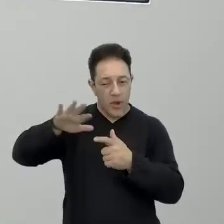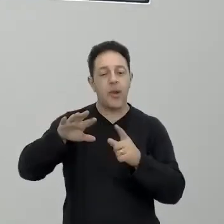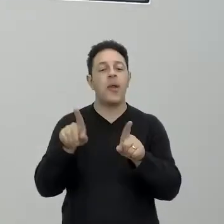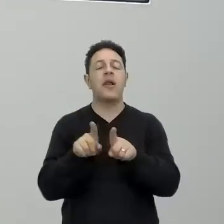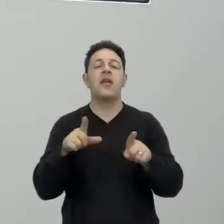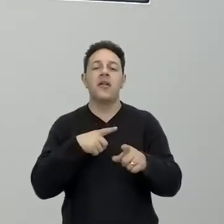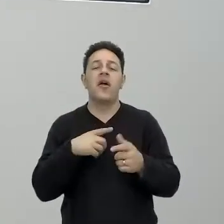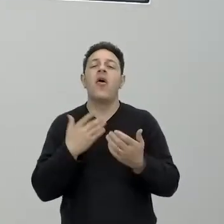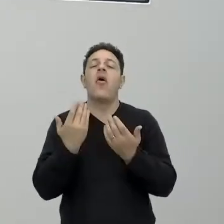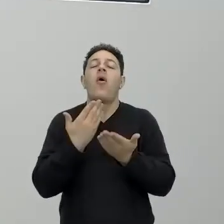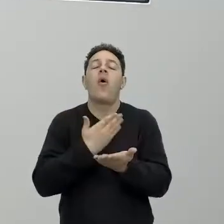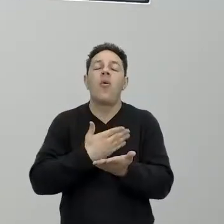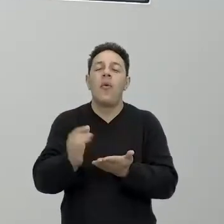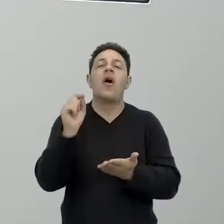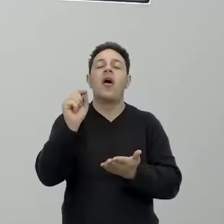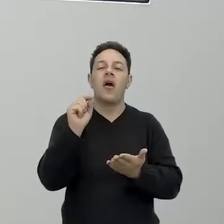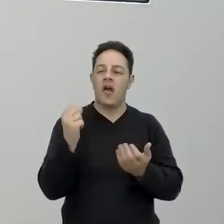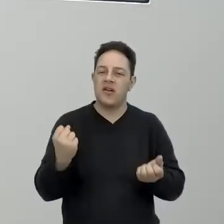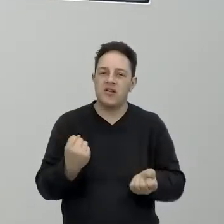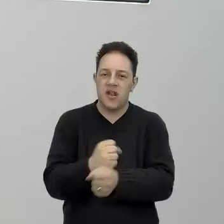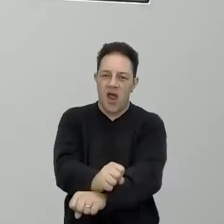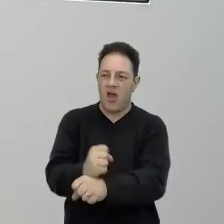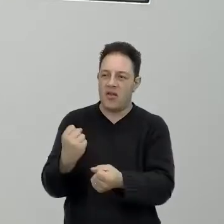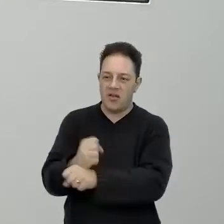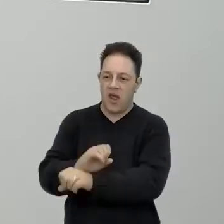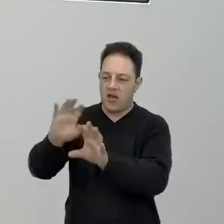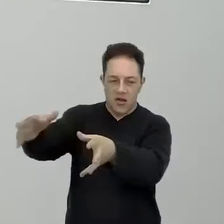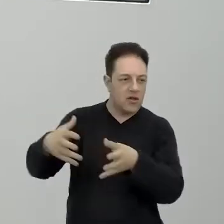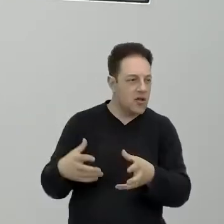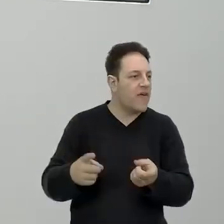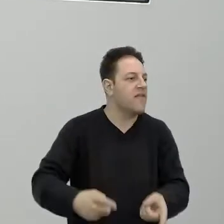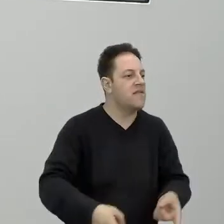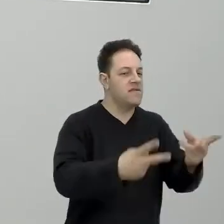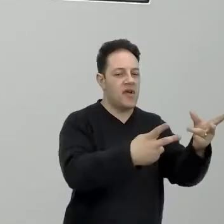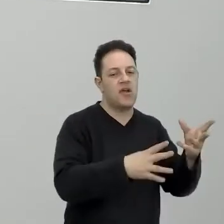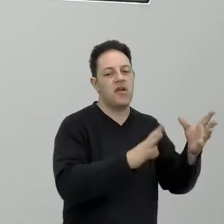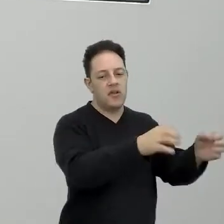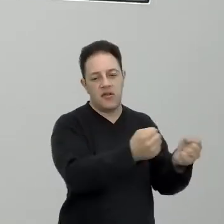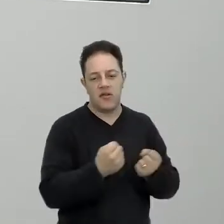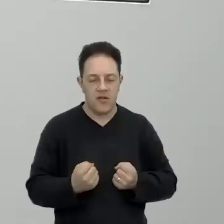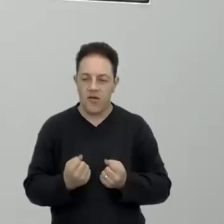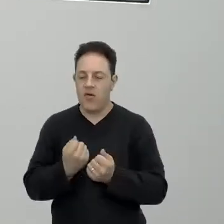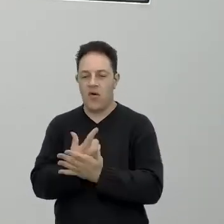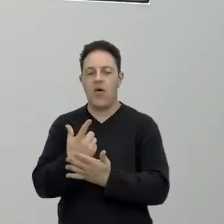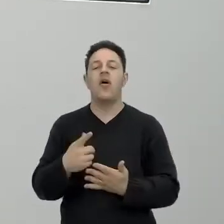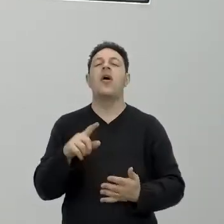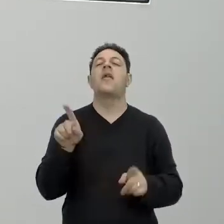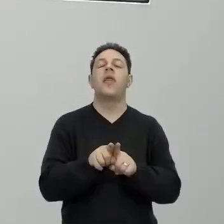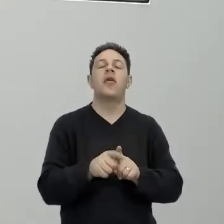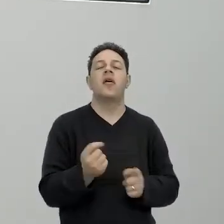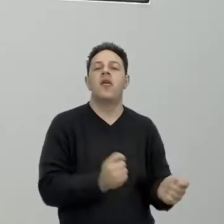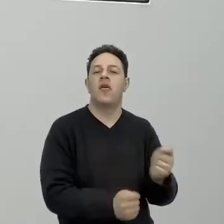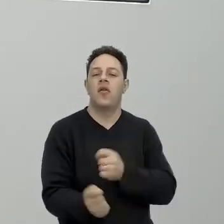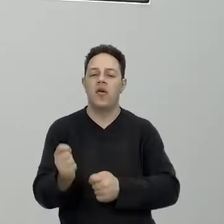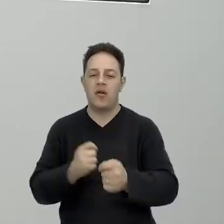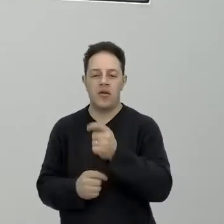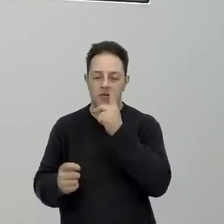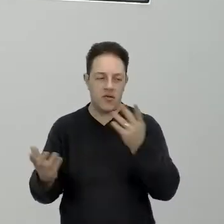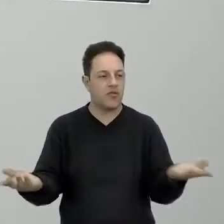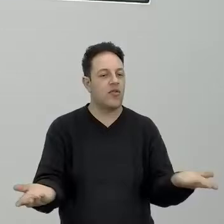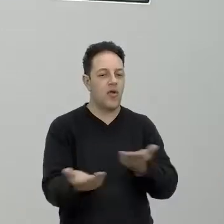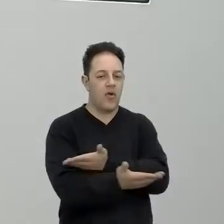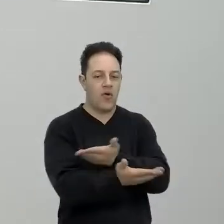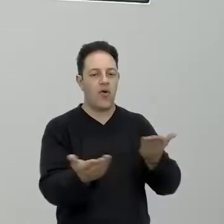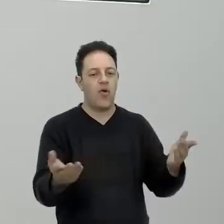de escravos, né? Desde que a economia passa a se pautar por essas trocas e pela ideia